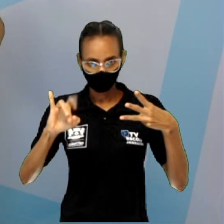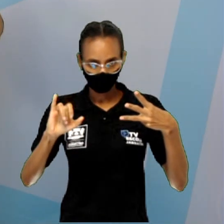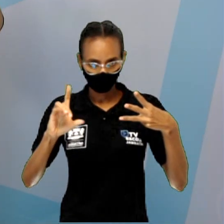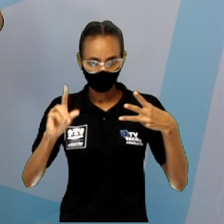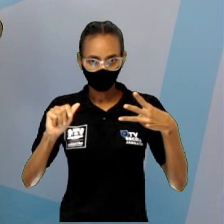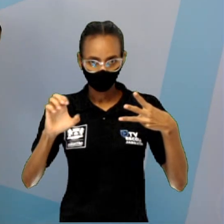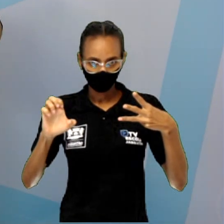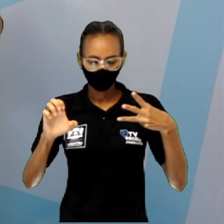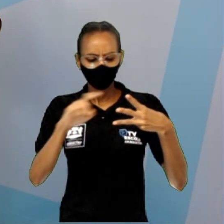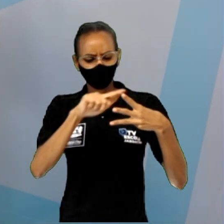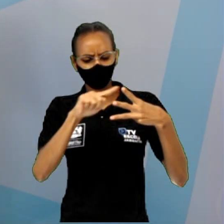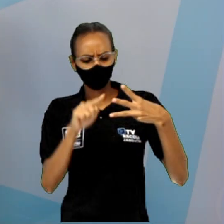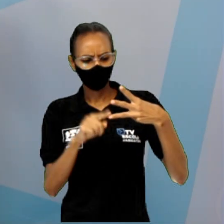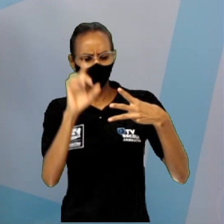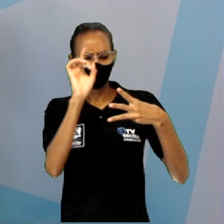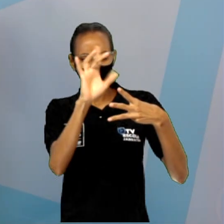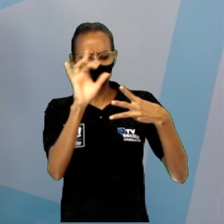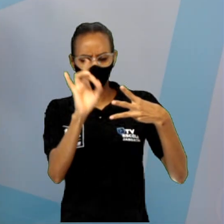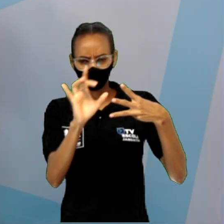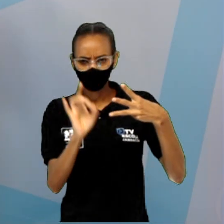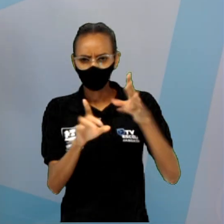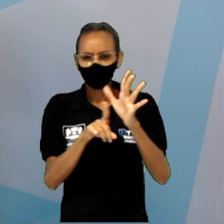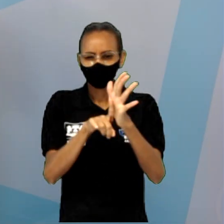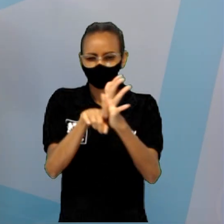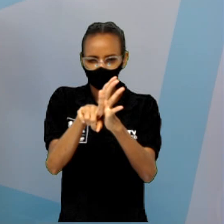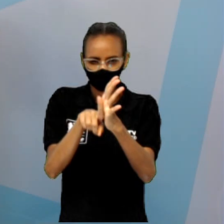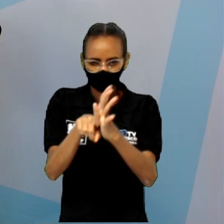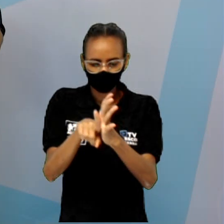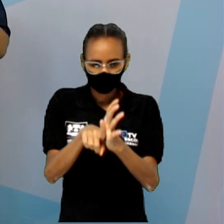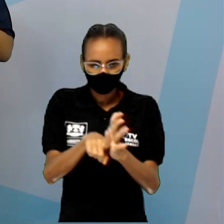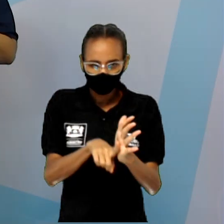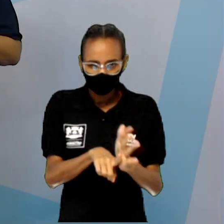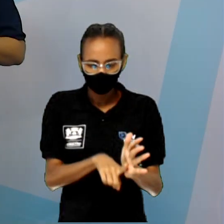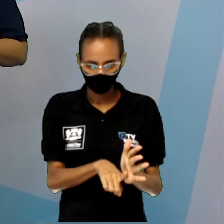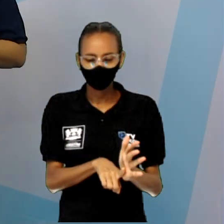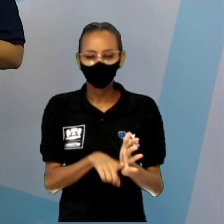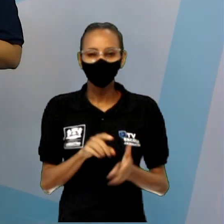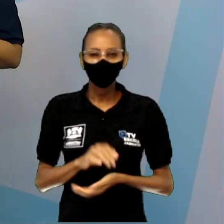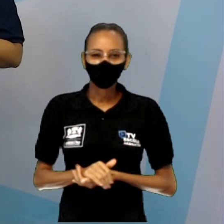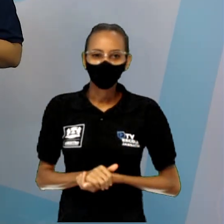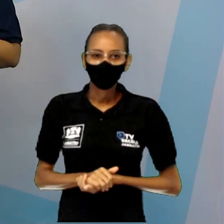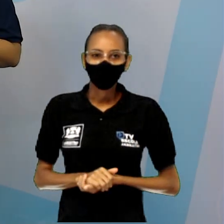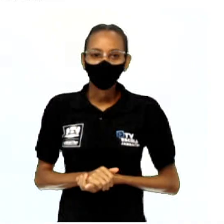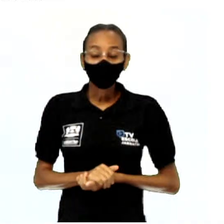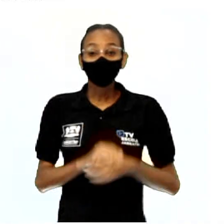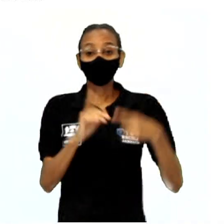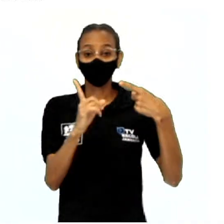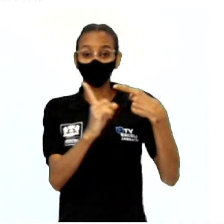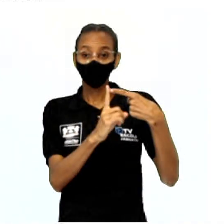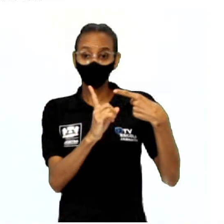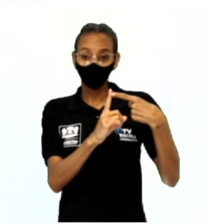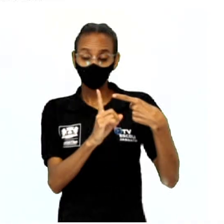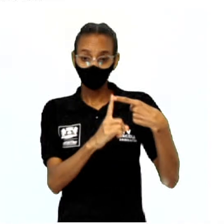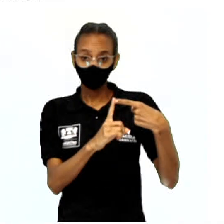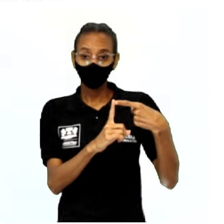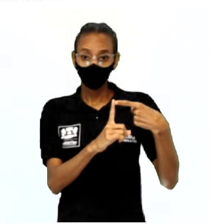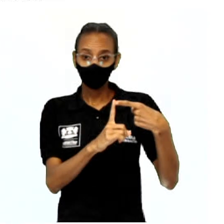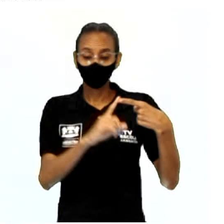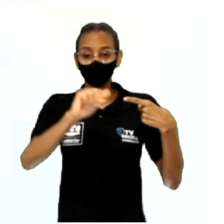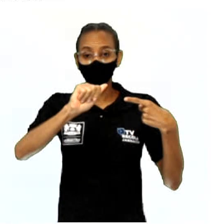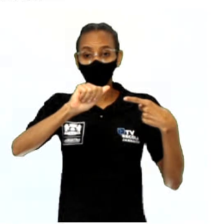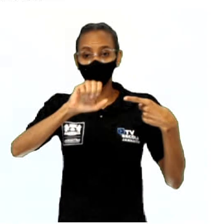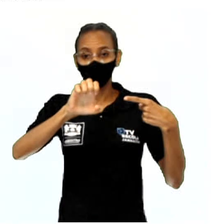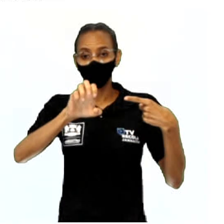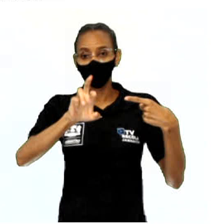agora analisar cada tipo de exercício especificamente. Olha só, os exercícios